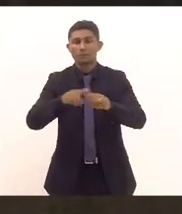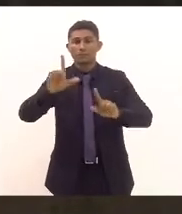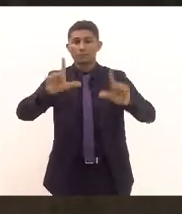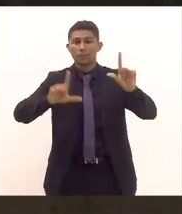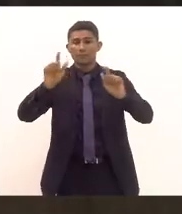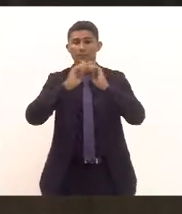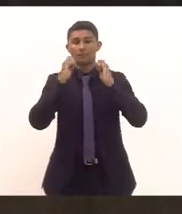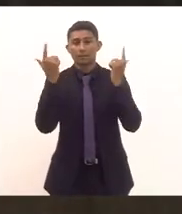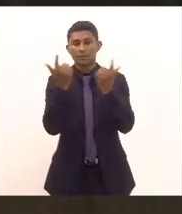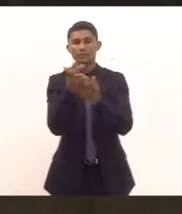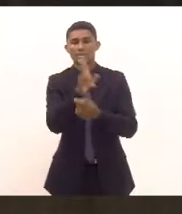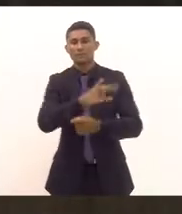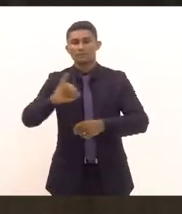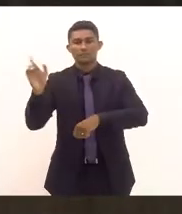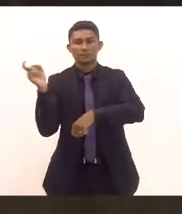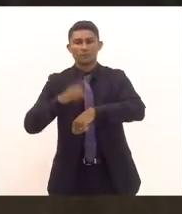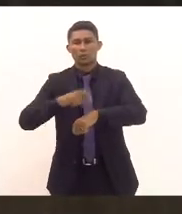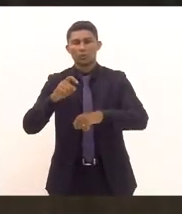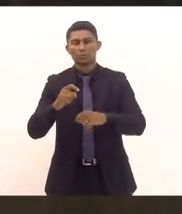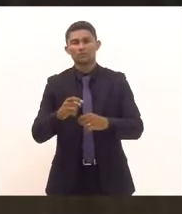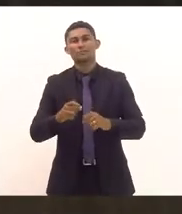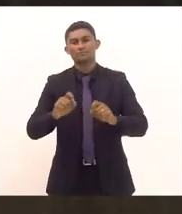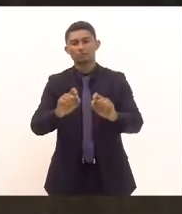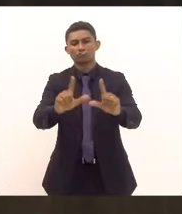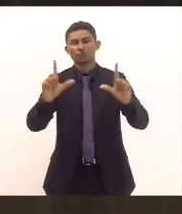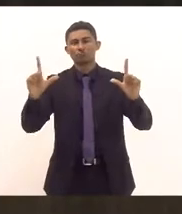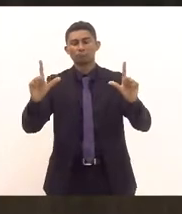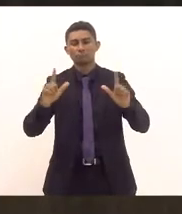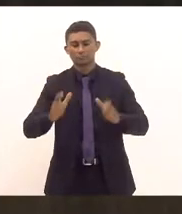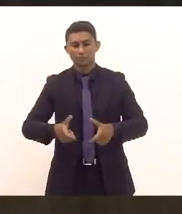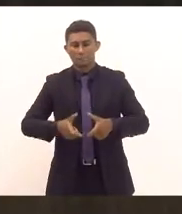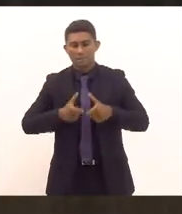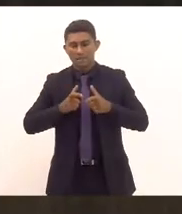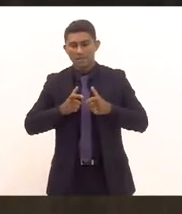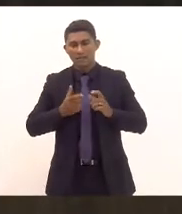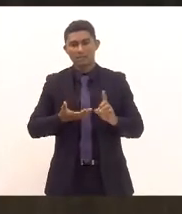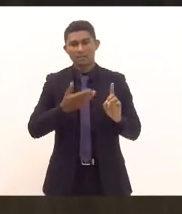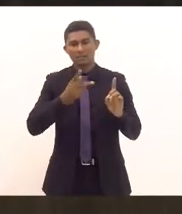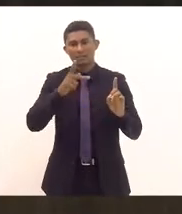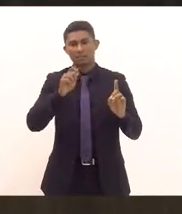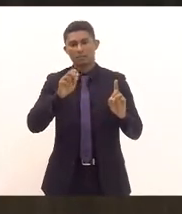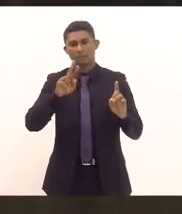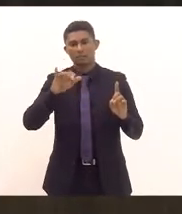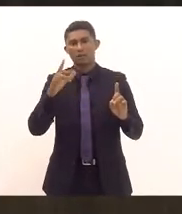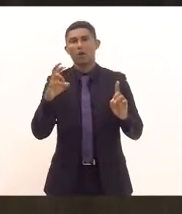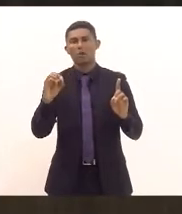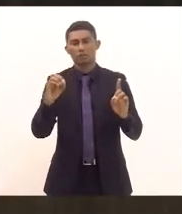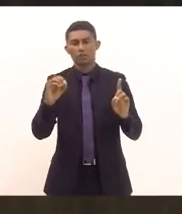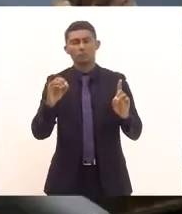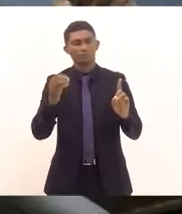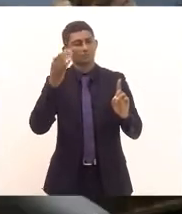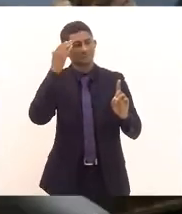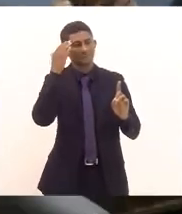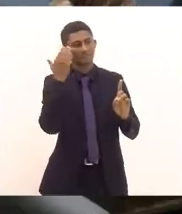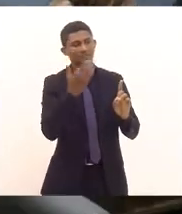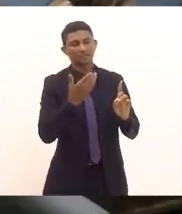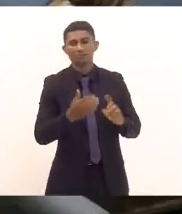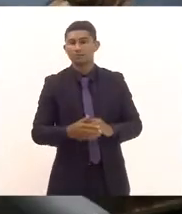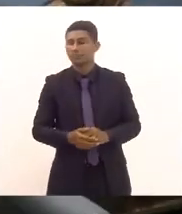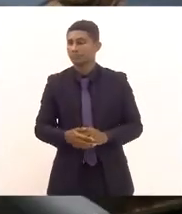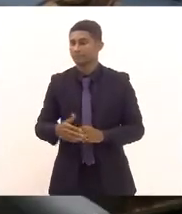alerj vai transmitir ao vivo a medalha do querido Guerreiro Paulinho obrigado a senhora presidenta